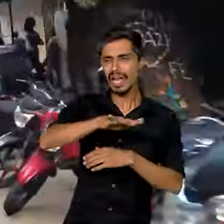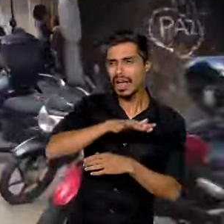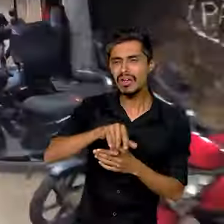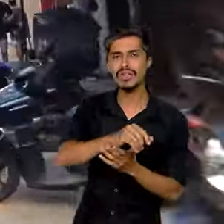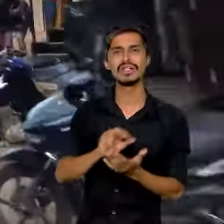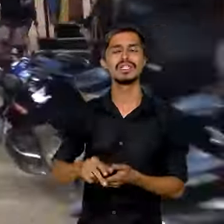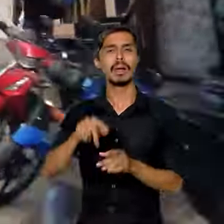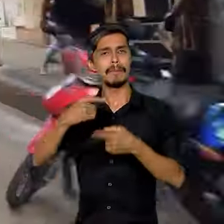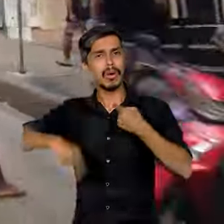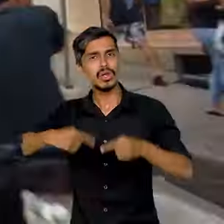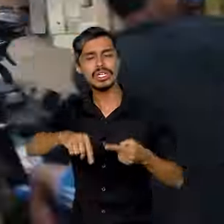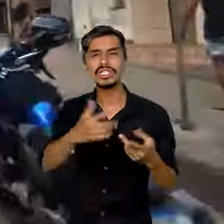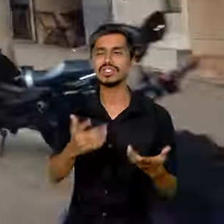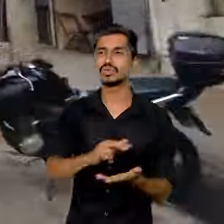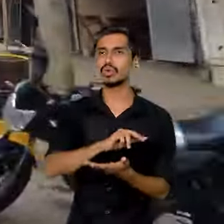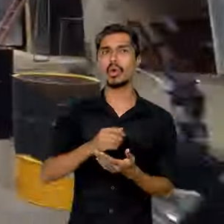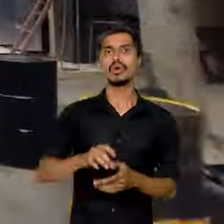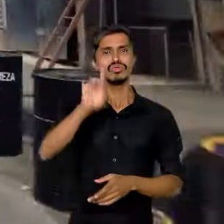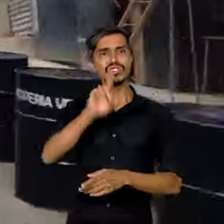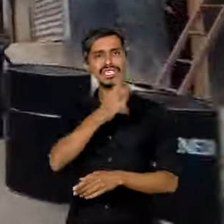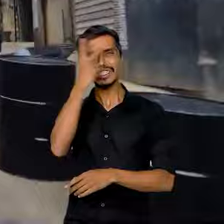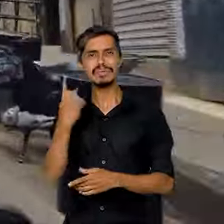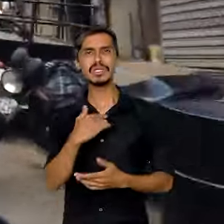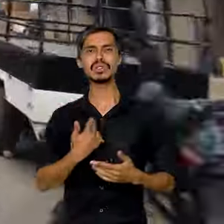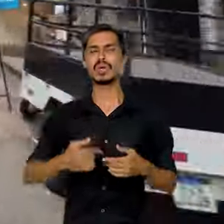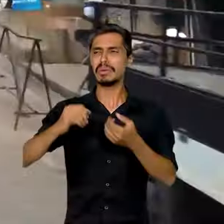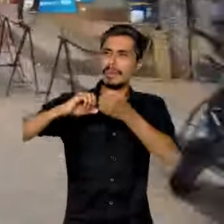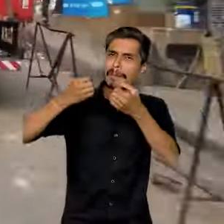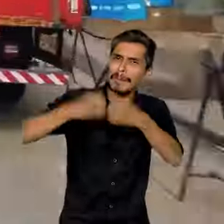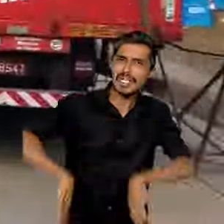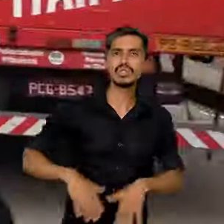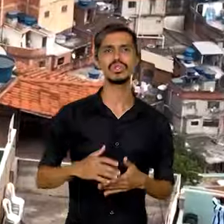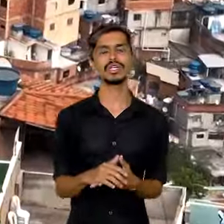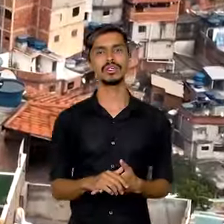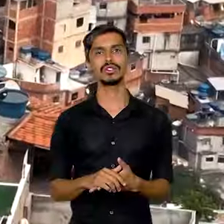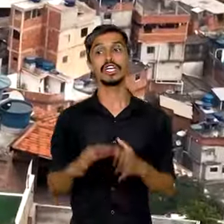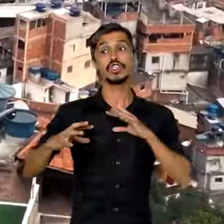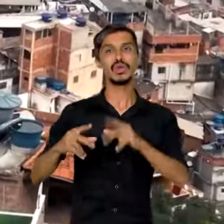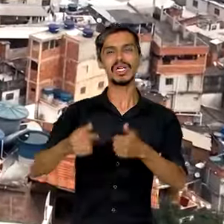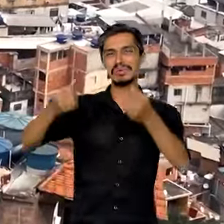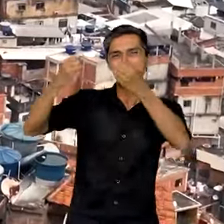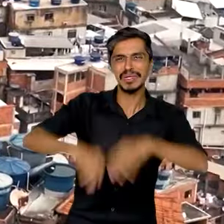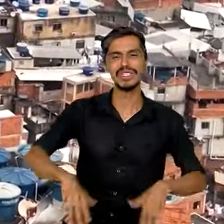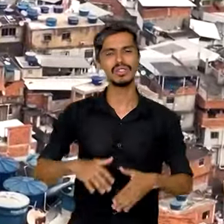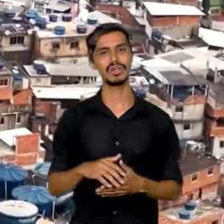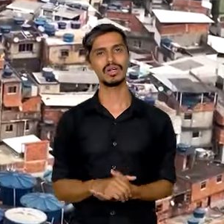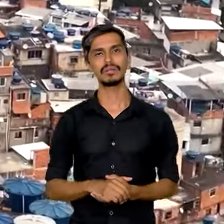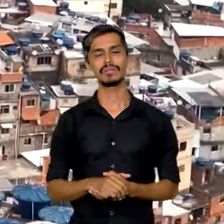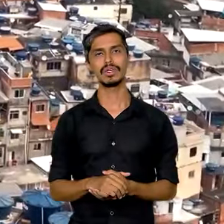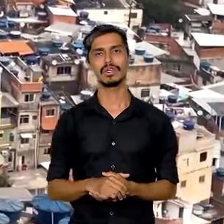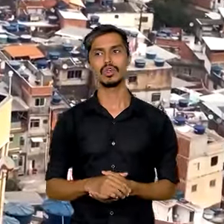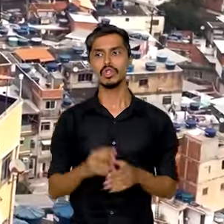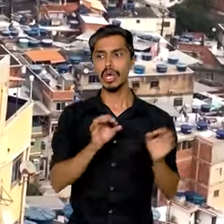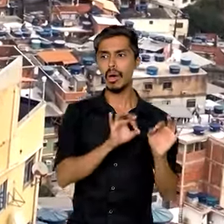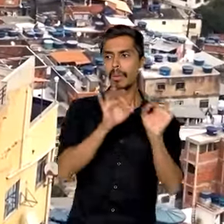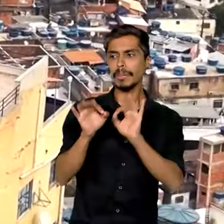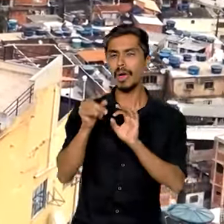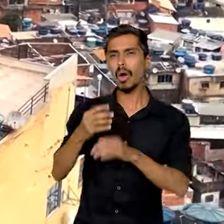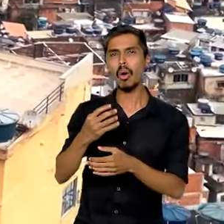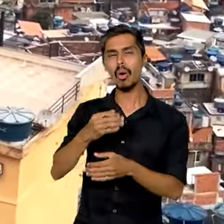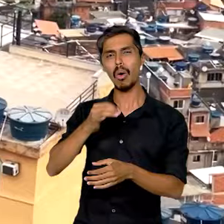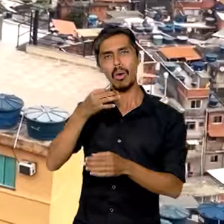vista político. O direito das pessoas está sendo violado. E do ponto de vista do direito, isso significa